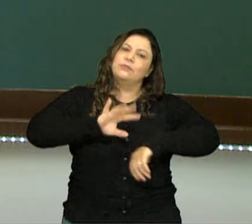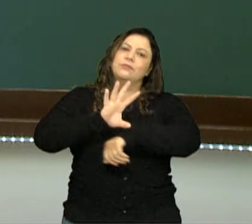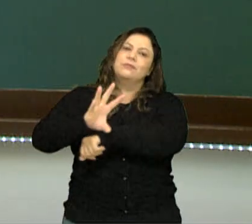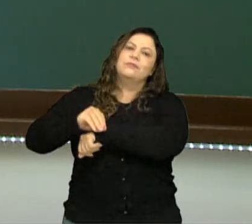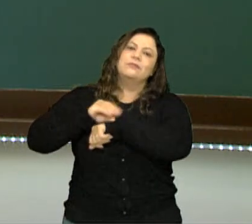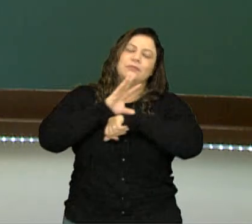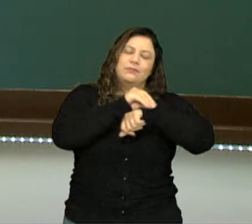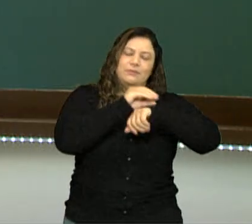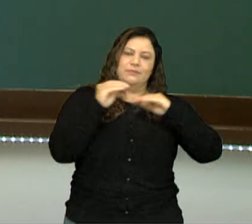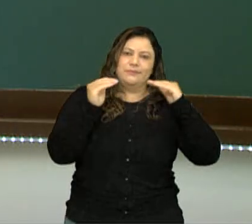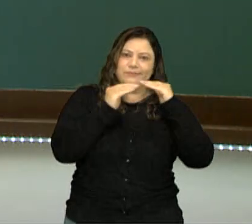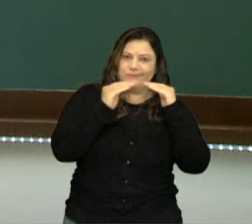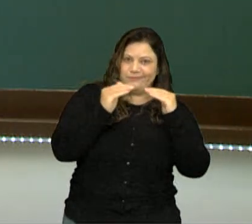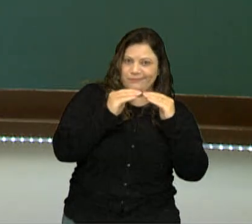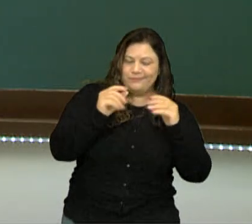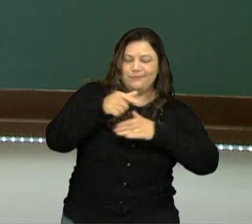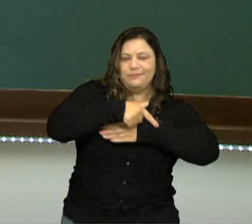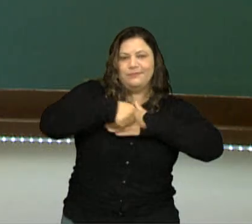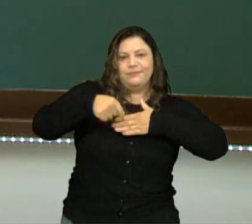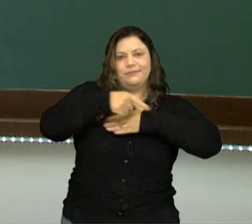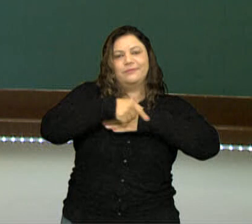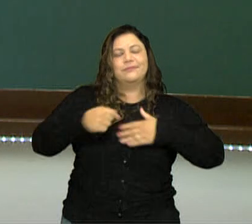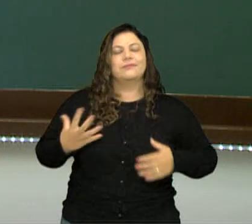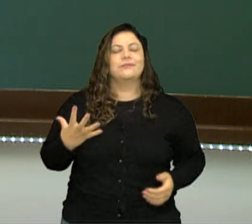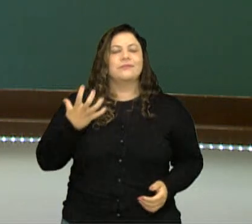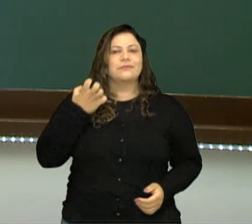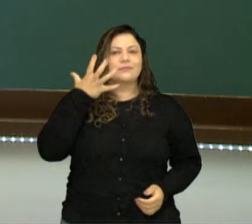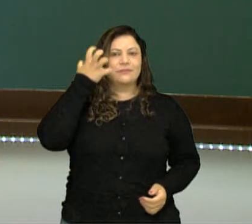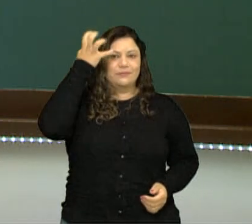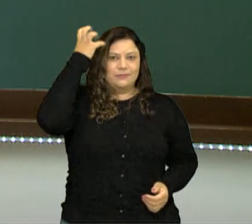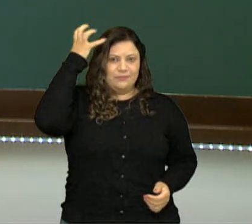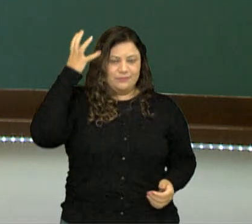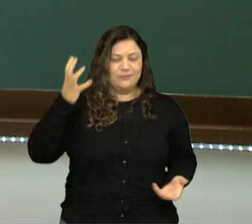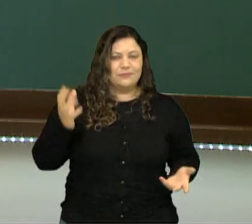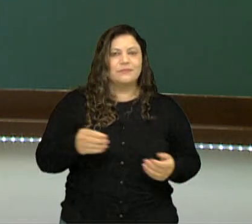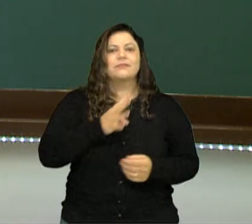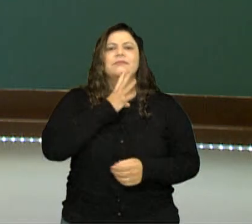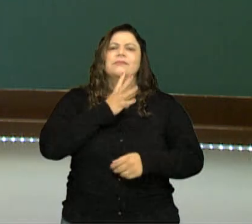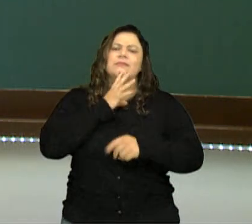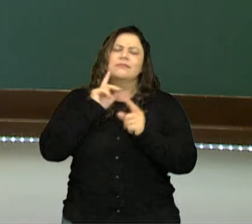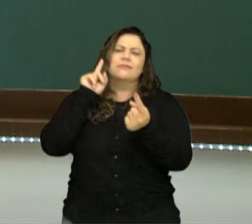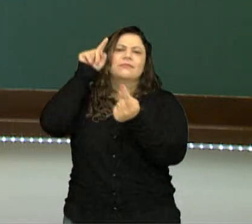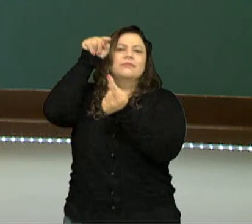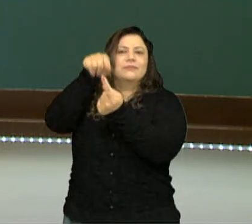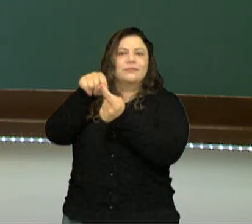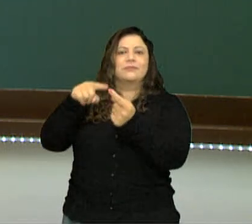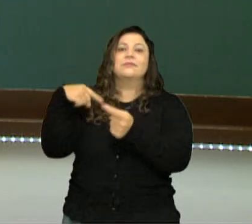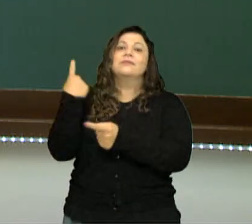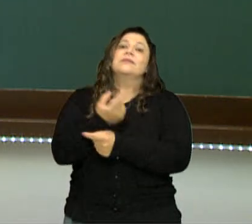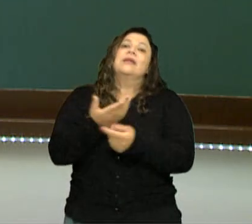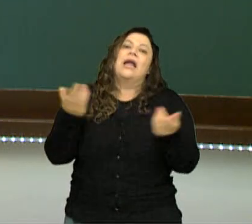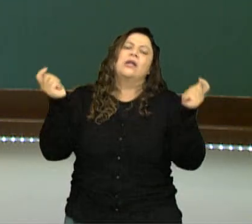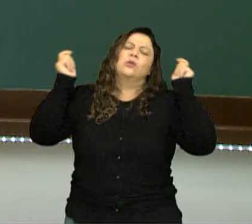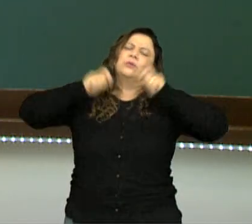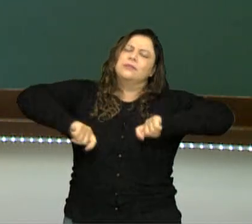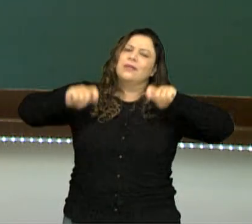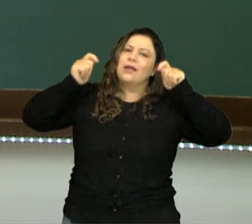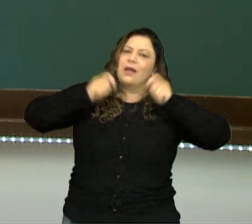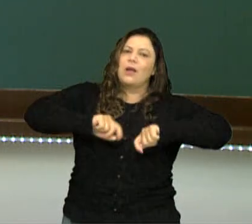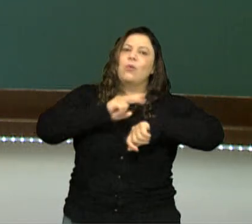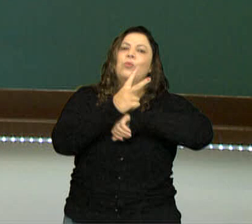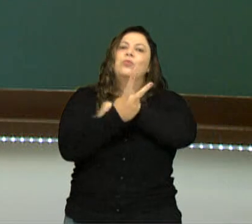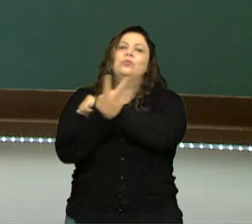acordo com o Spinoza. E esse conhecimento ele deve ter como objetivo a nossa